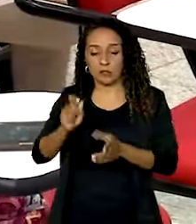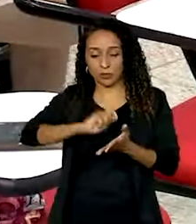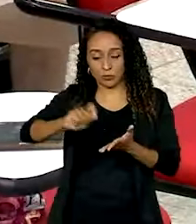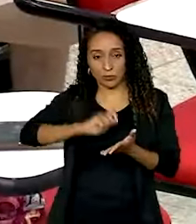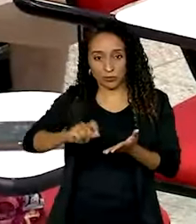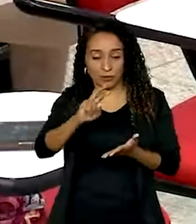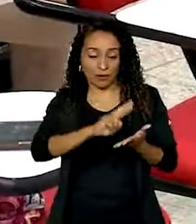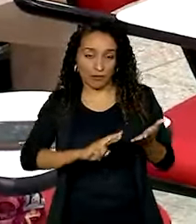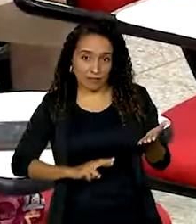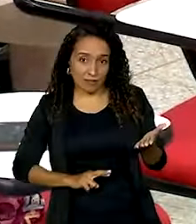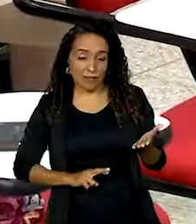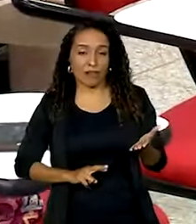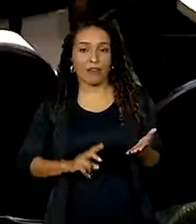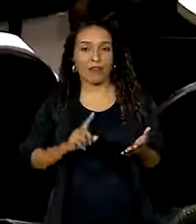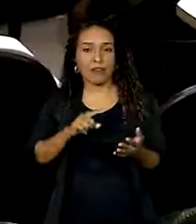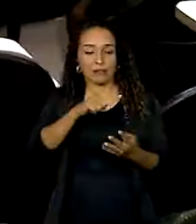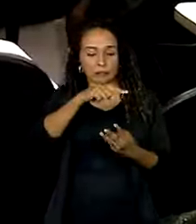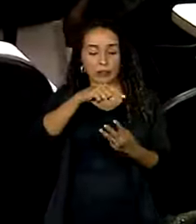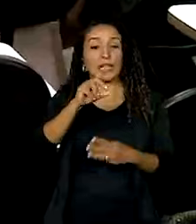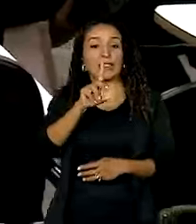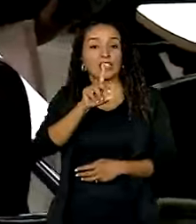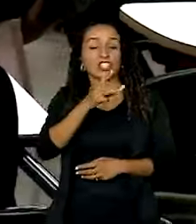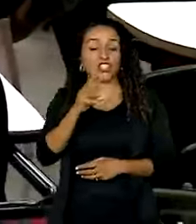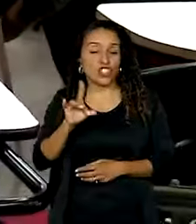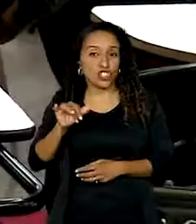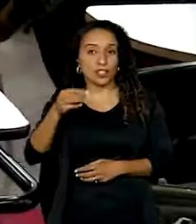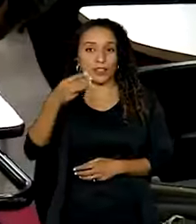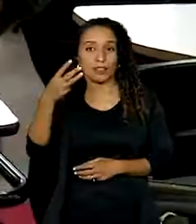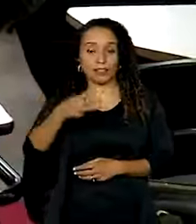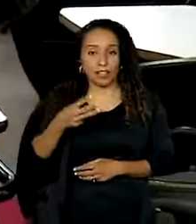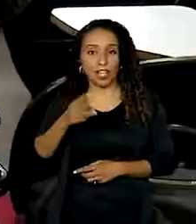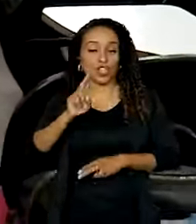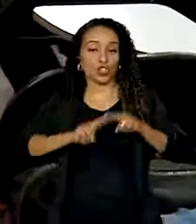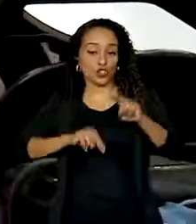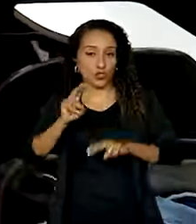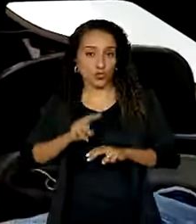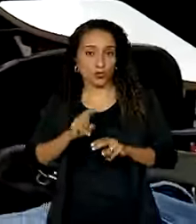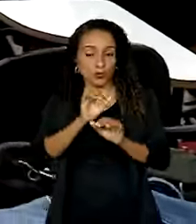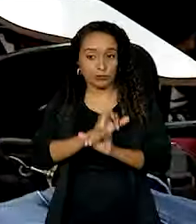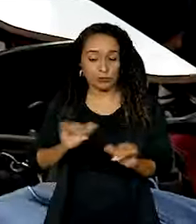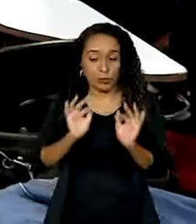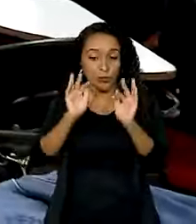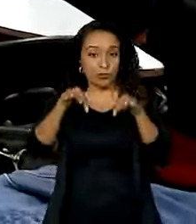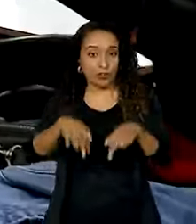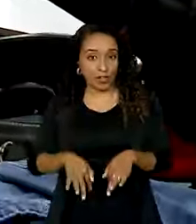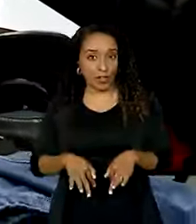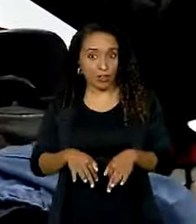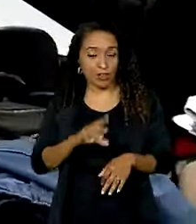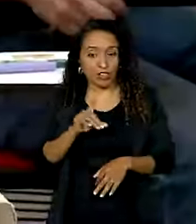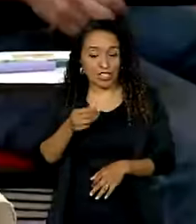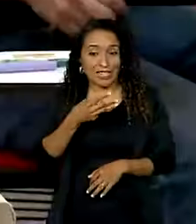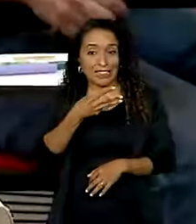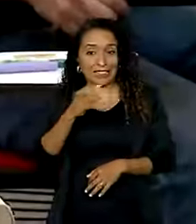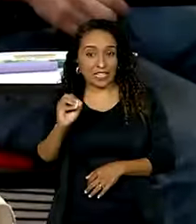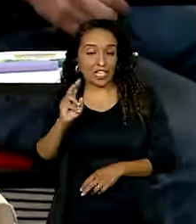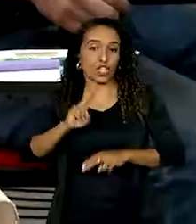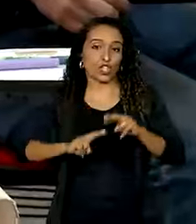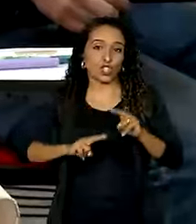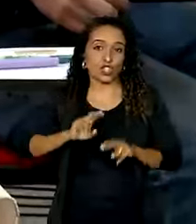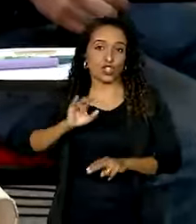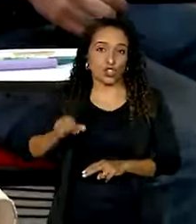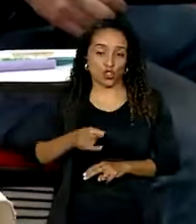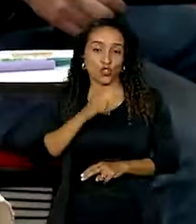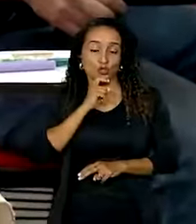redação será em 3 de junho e a divulgação final dos resultados em 30 de julho. A